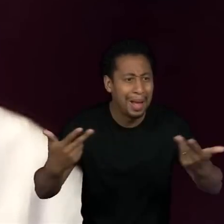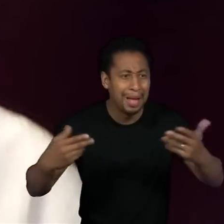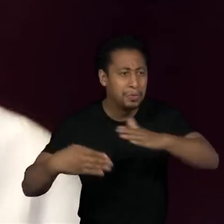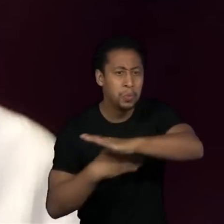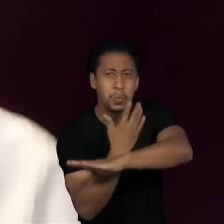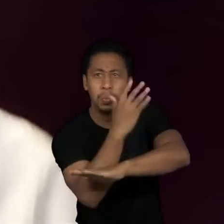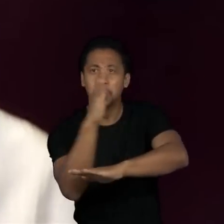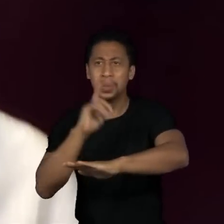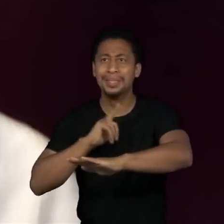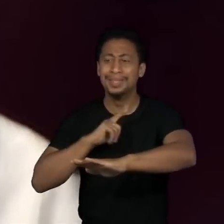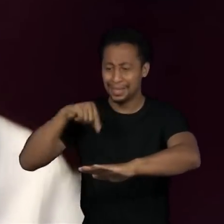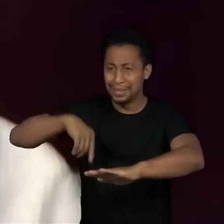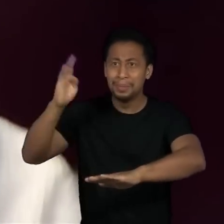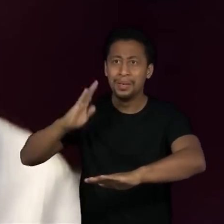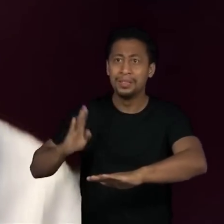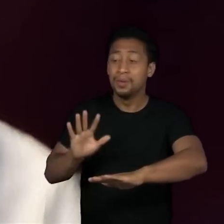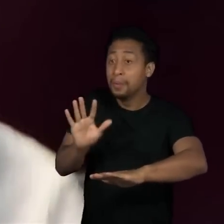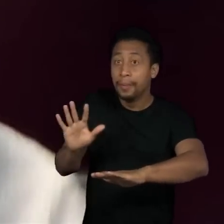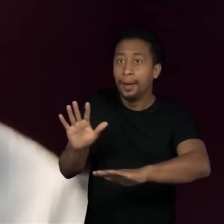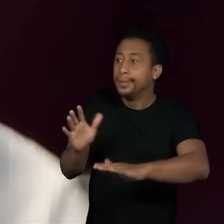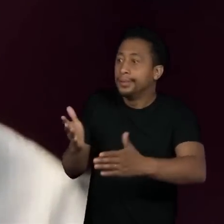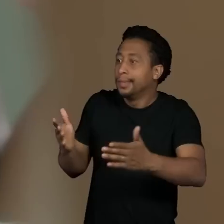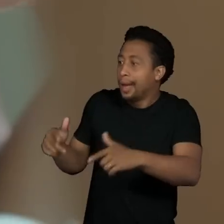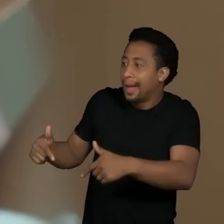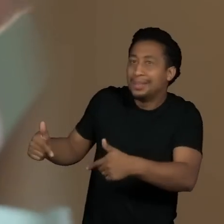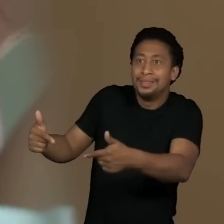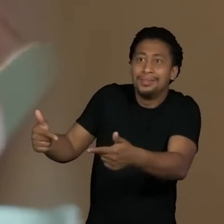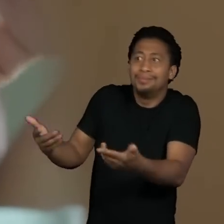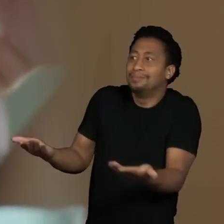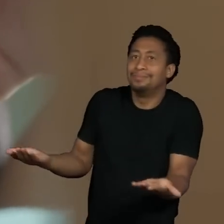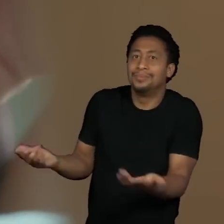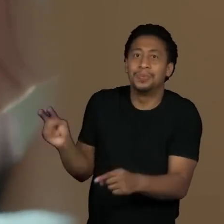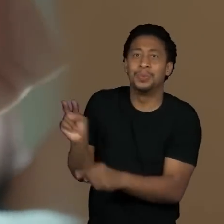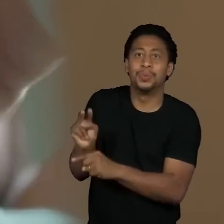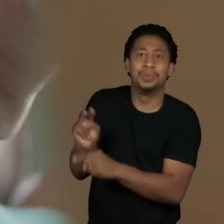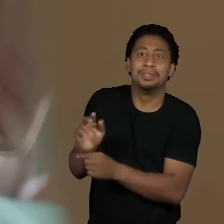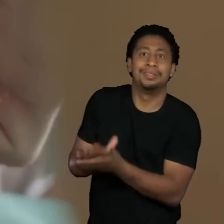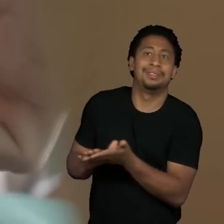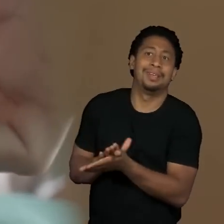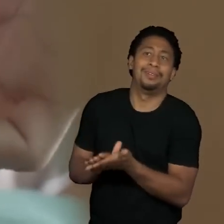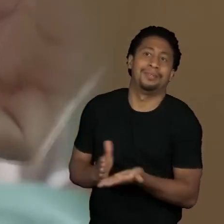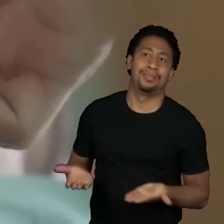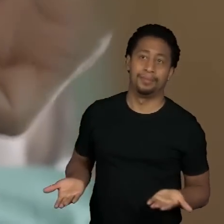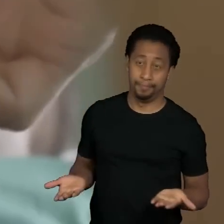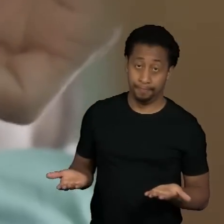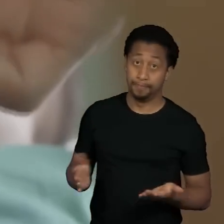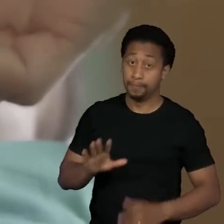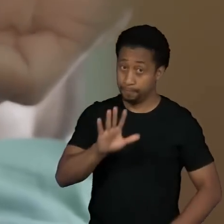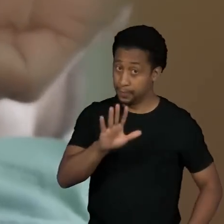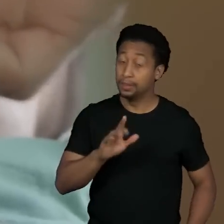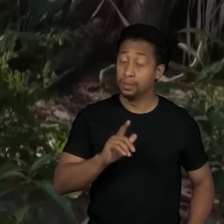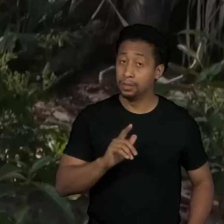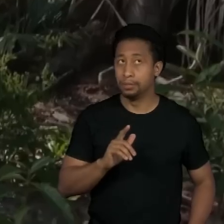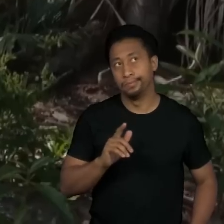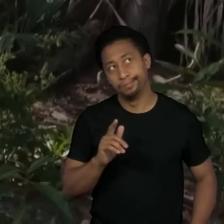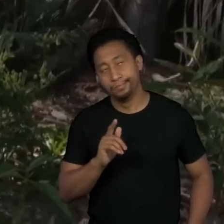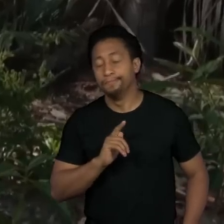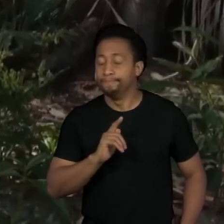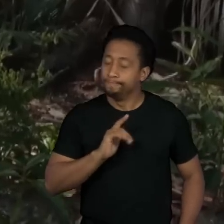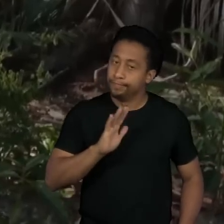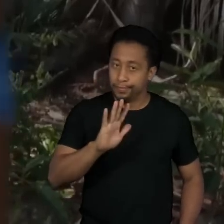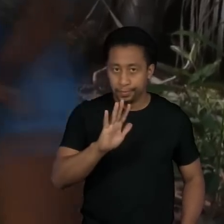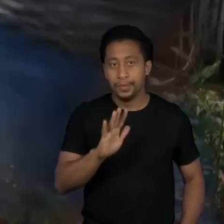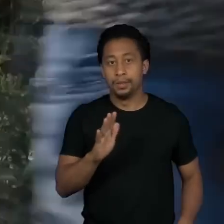esse grau de indigência civilizatória. A gente tem uma outra novidade nesse momento, que é